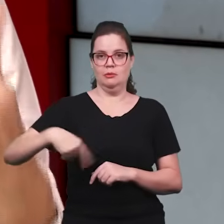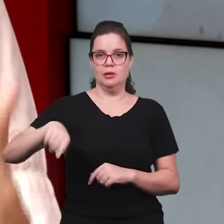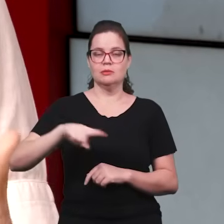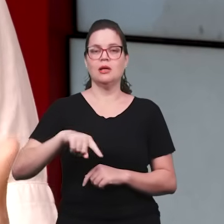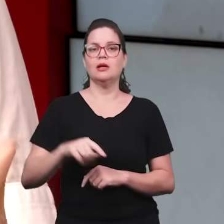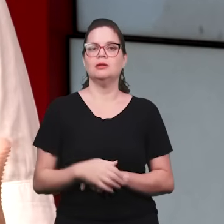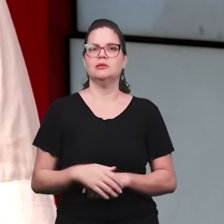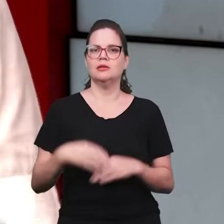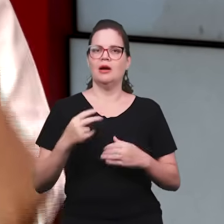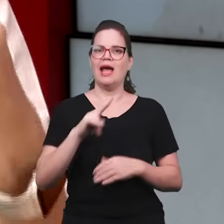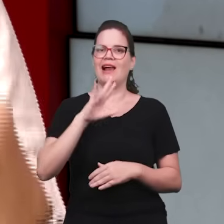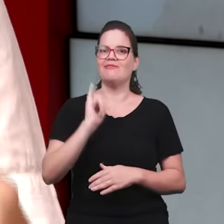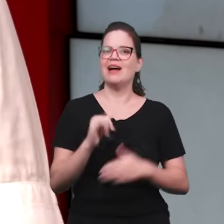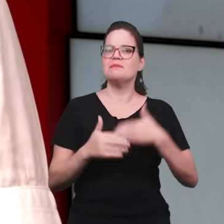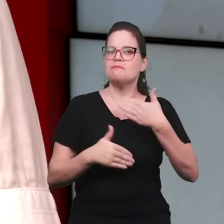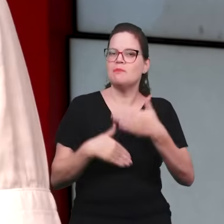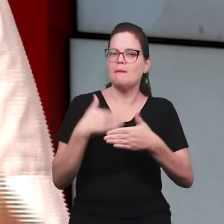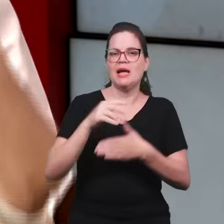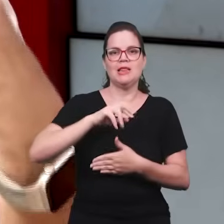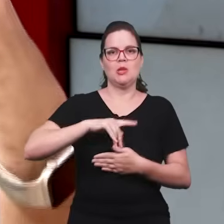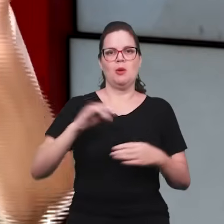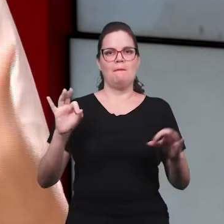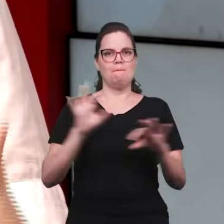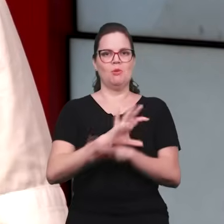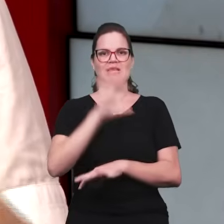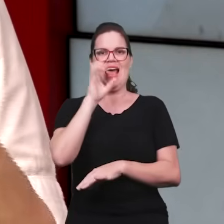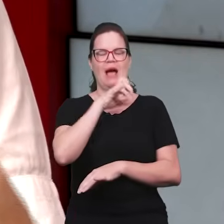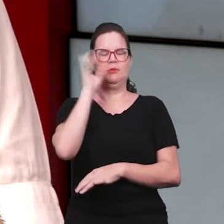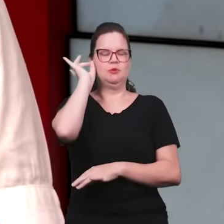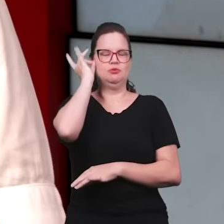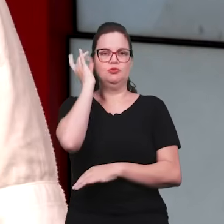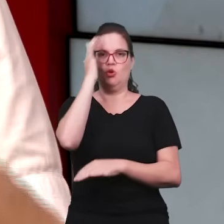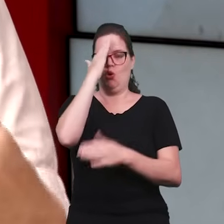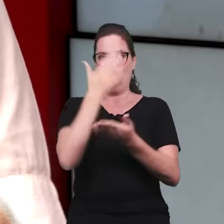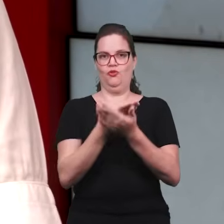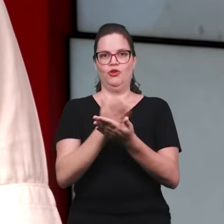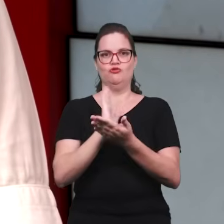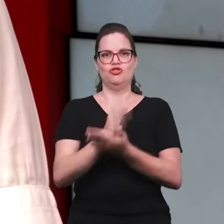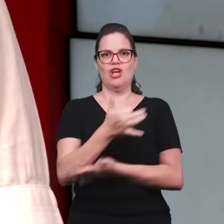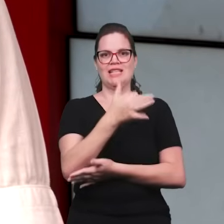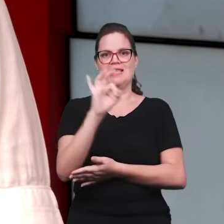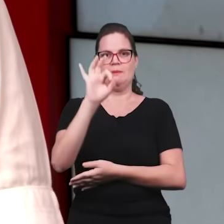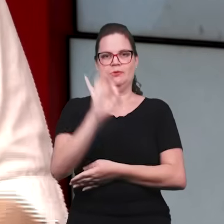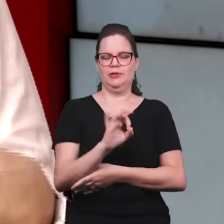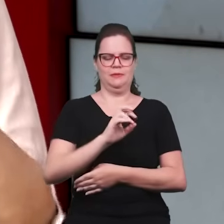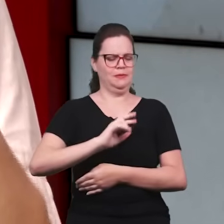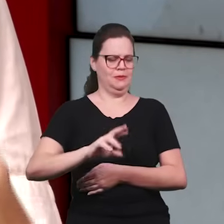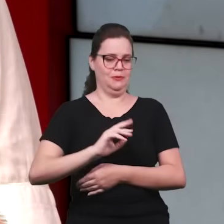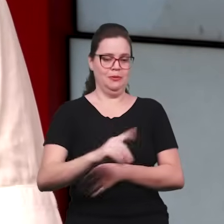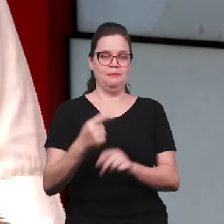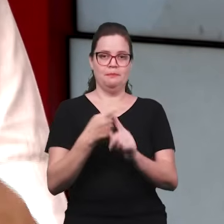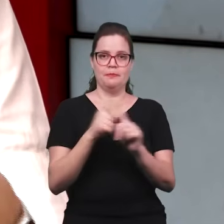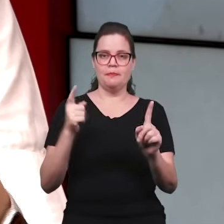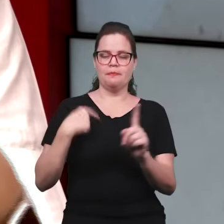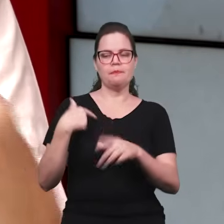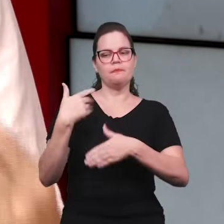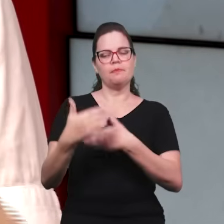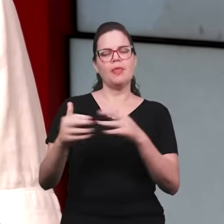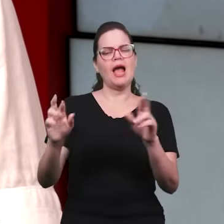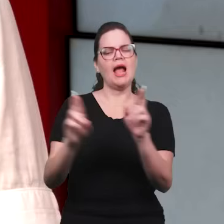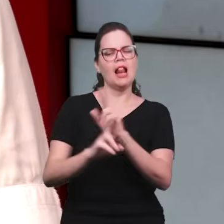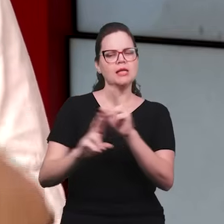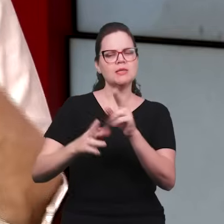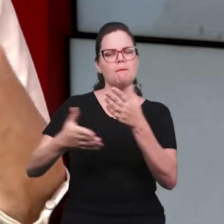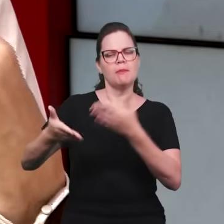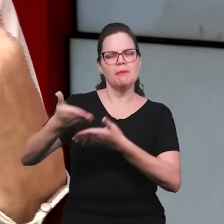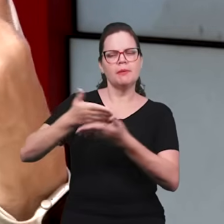é gerada, né? Ela não vem pronta, ela é gerada dentro daquele relacionamento a partir das